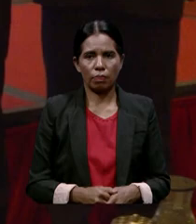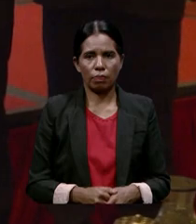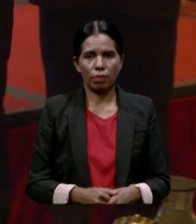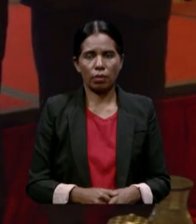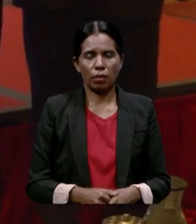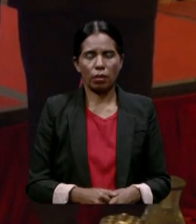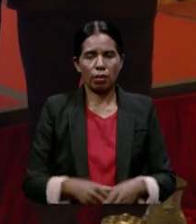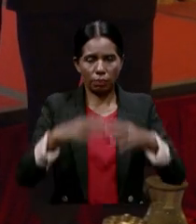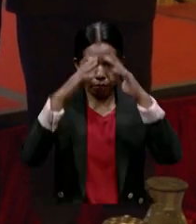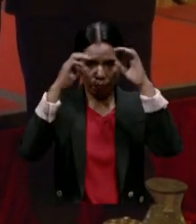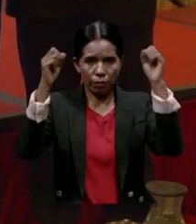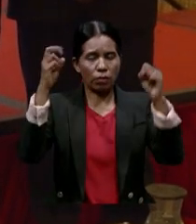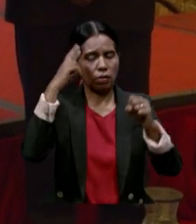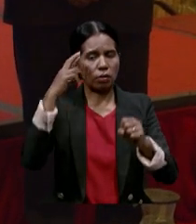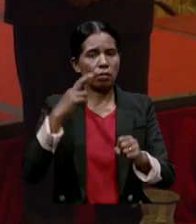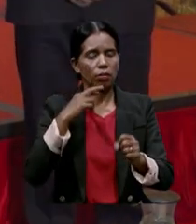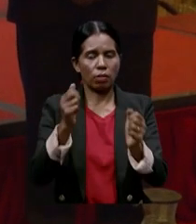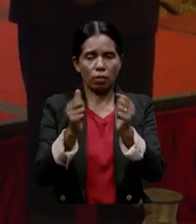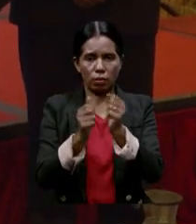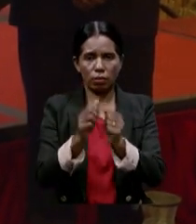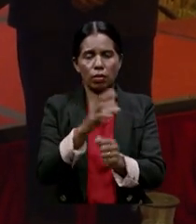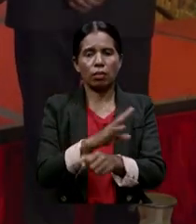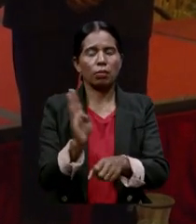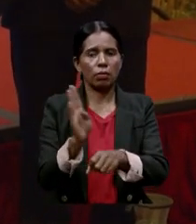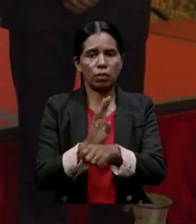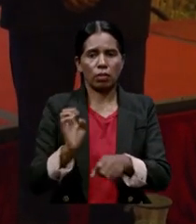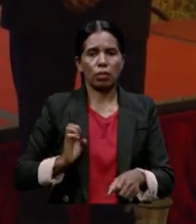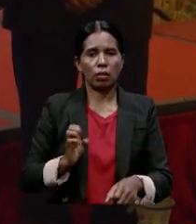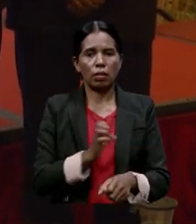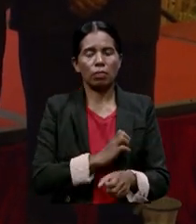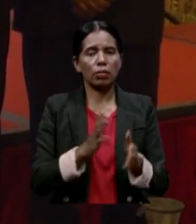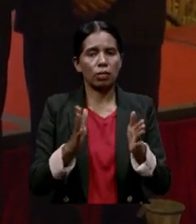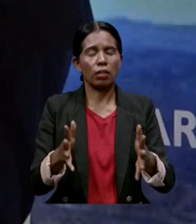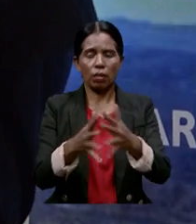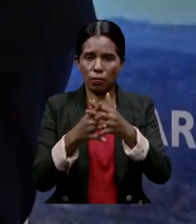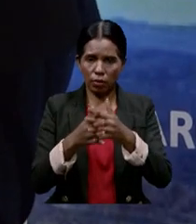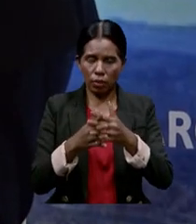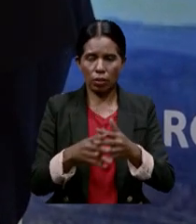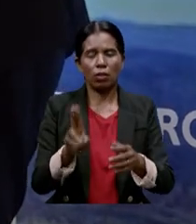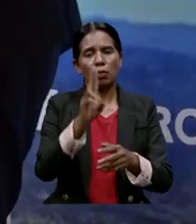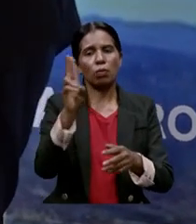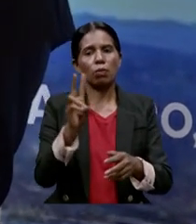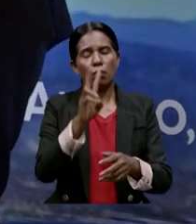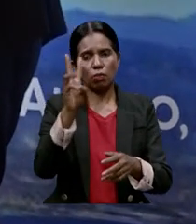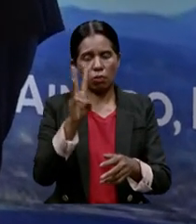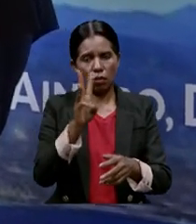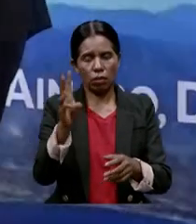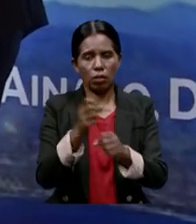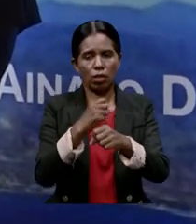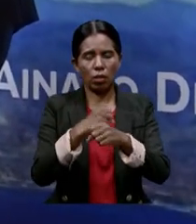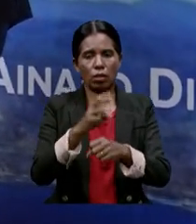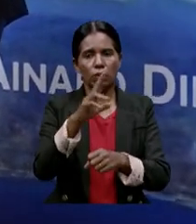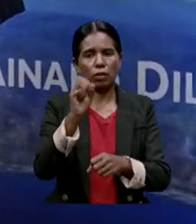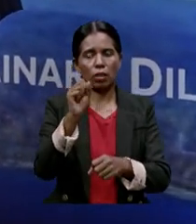Presidente Repúblika José Ramos Horta hamutu ko encargado negocio embaixada Estados Unidos de América quarta ne halo lançamento ba USAID nia projetu